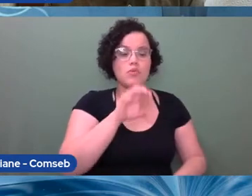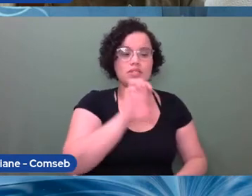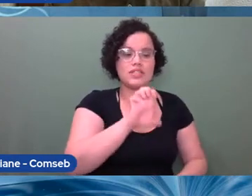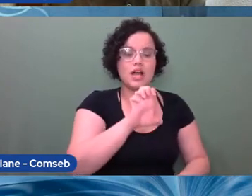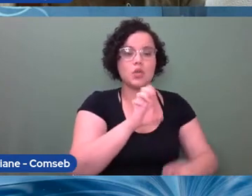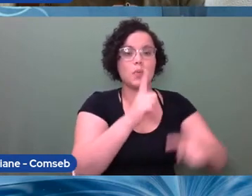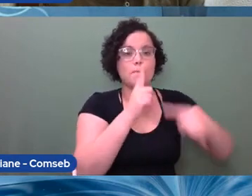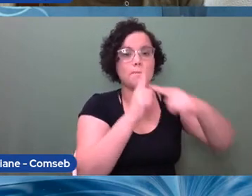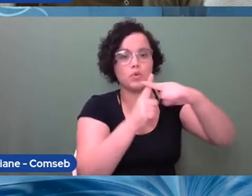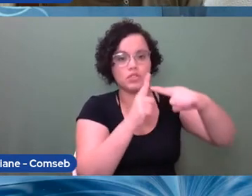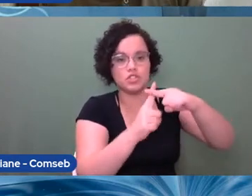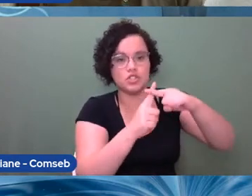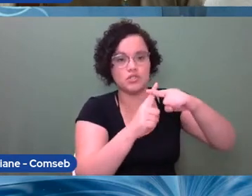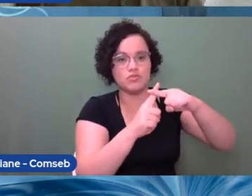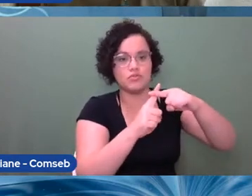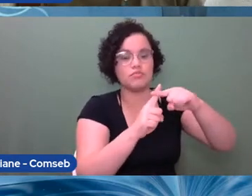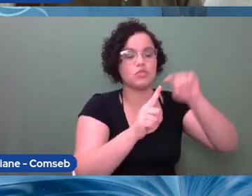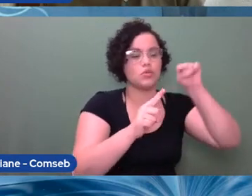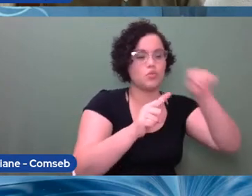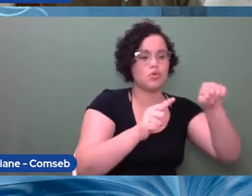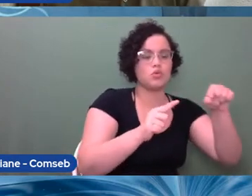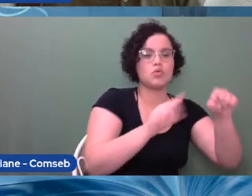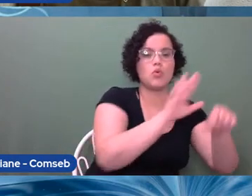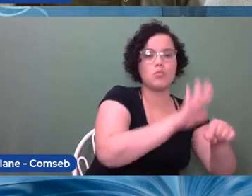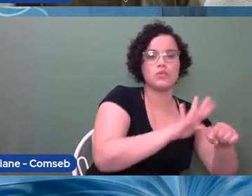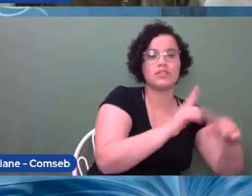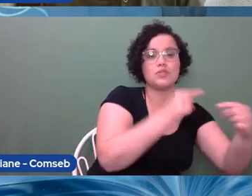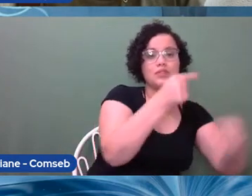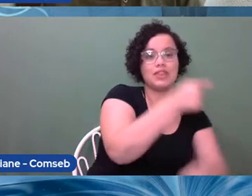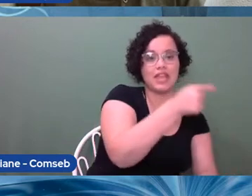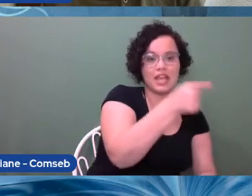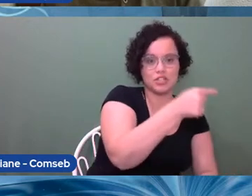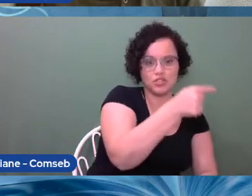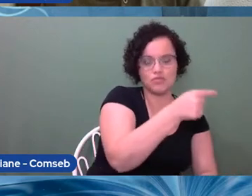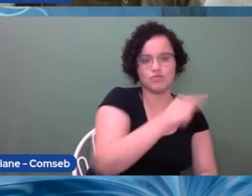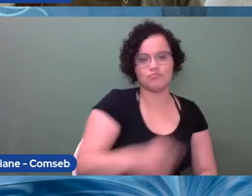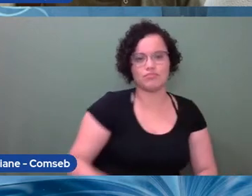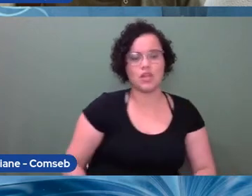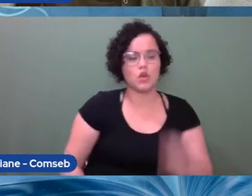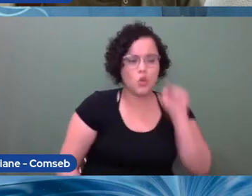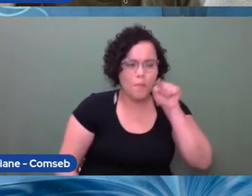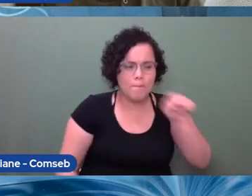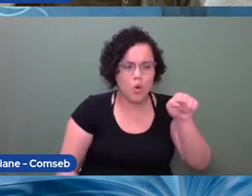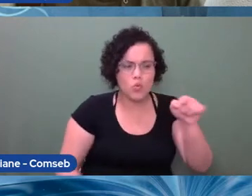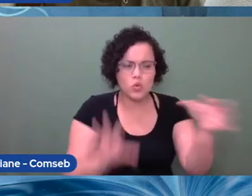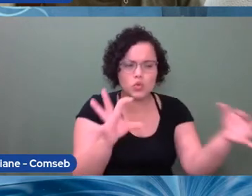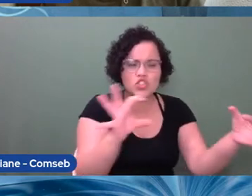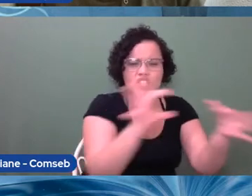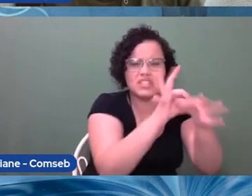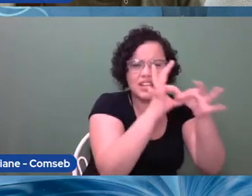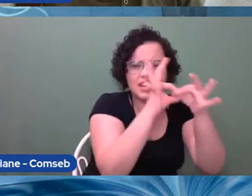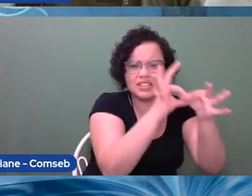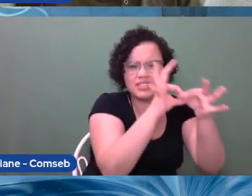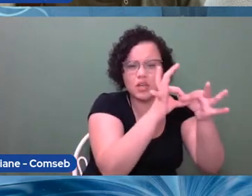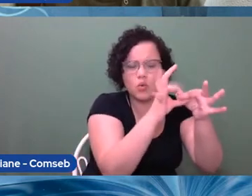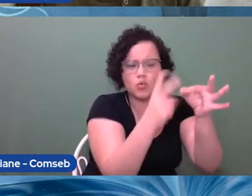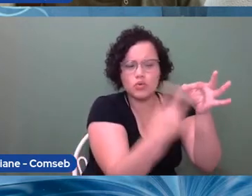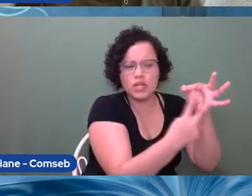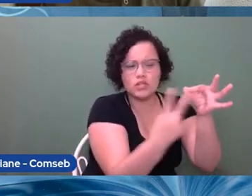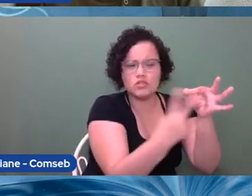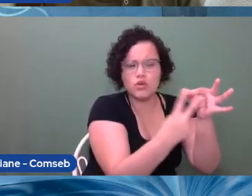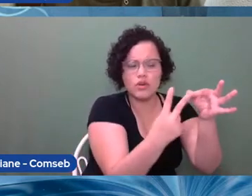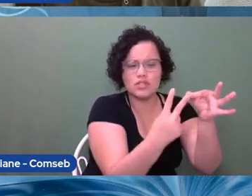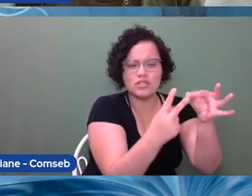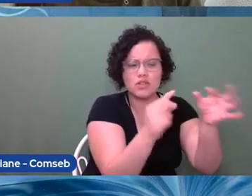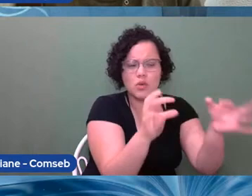dessa substância. Agora, o ponto de integração desses dois elementos estreitamente unidos em